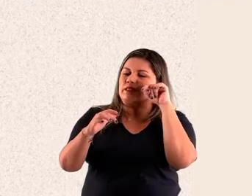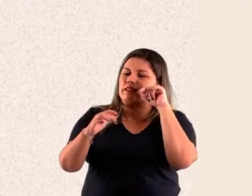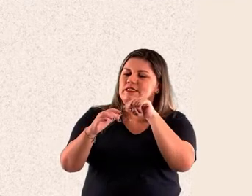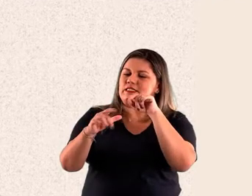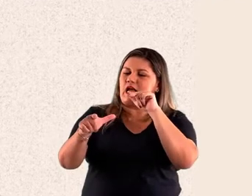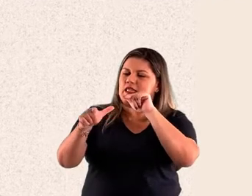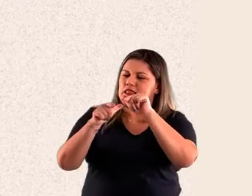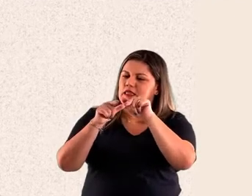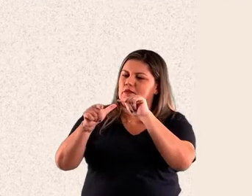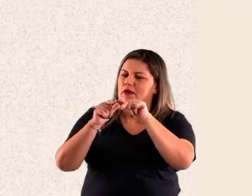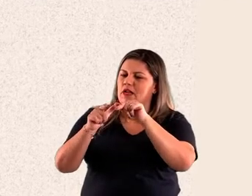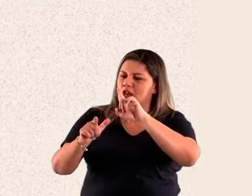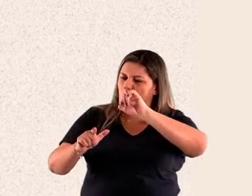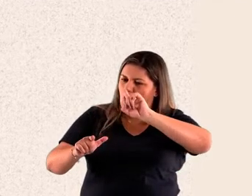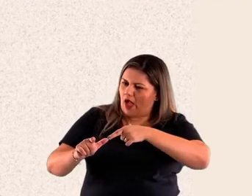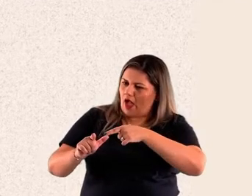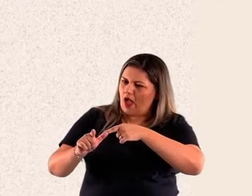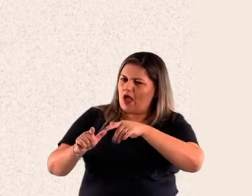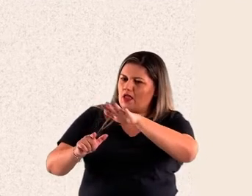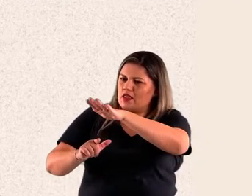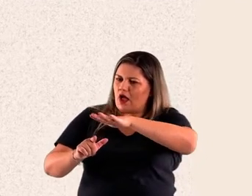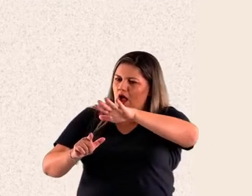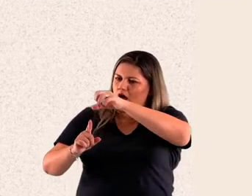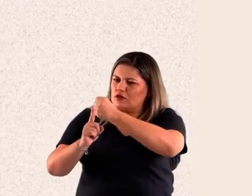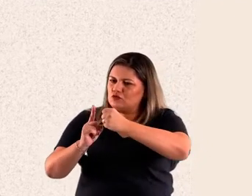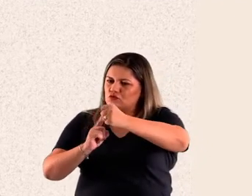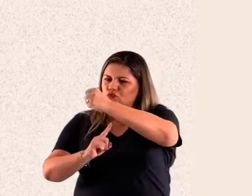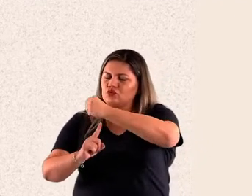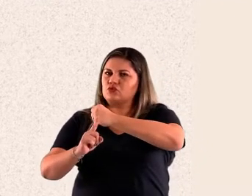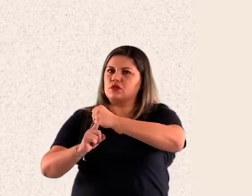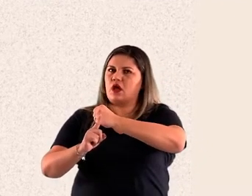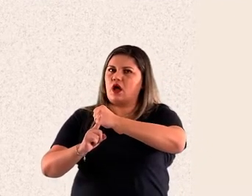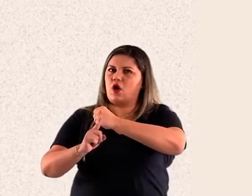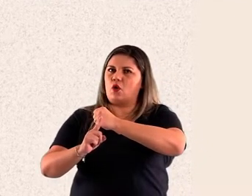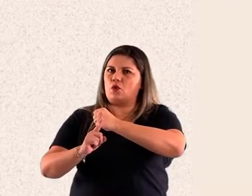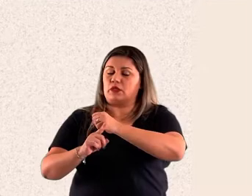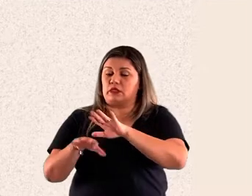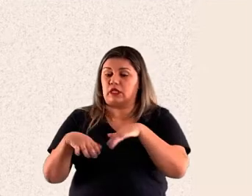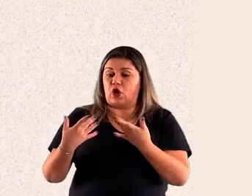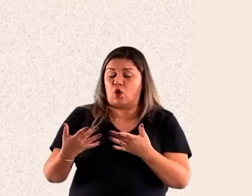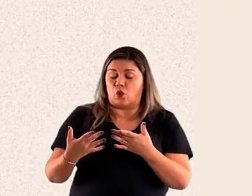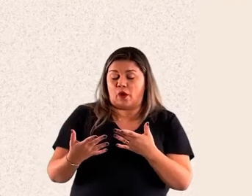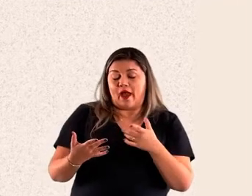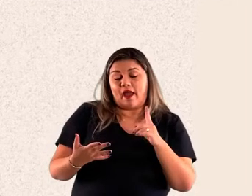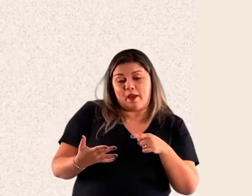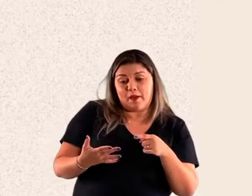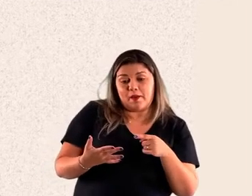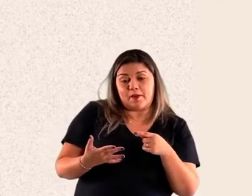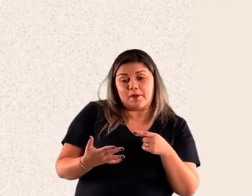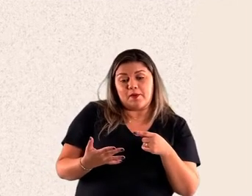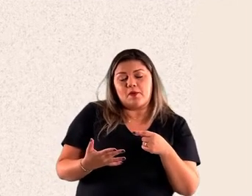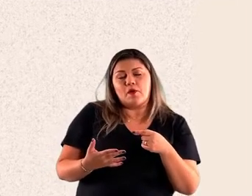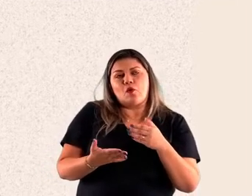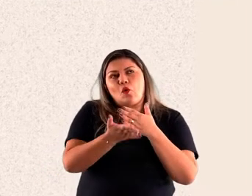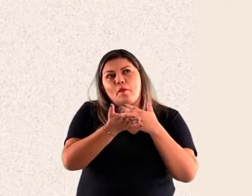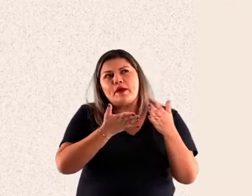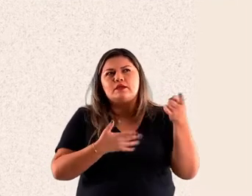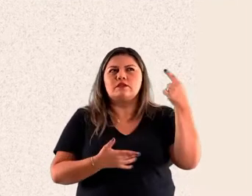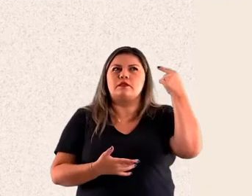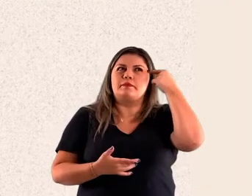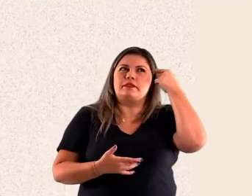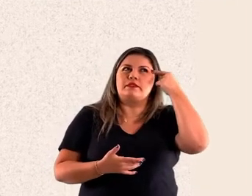do cérebro social bom então nós a tendência que nós começamos a pensar em pessoas